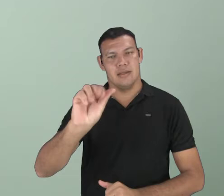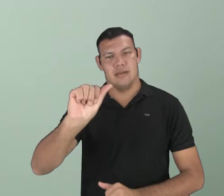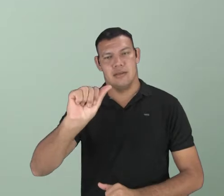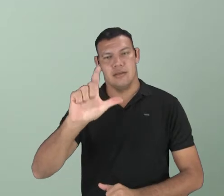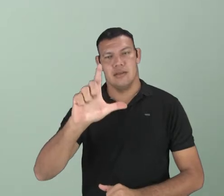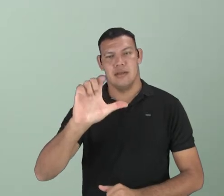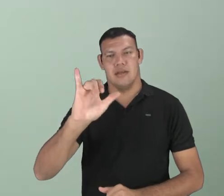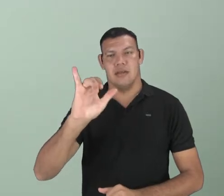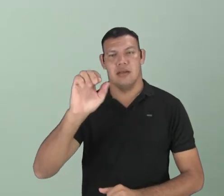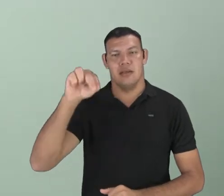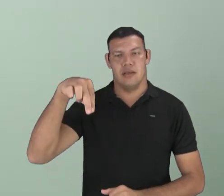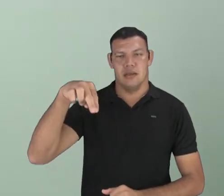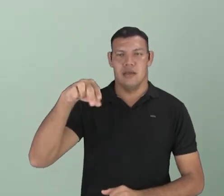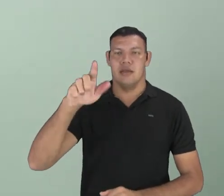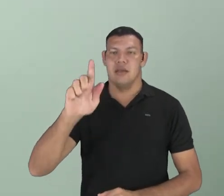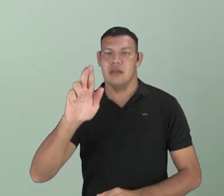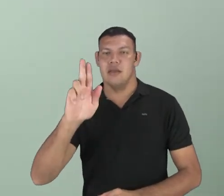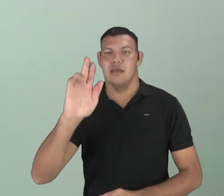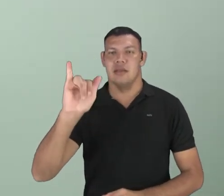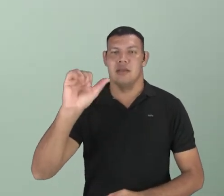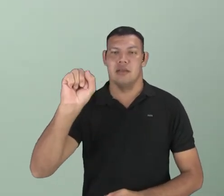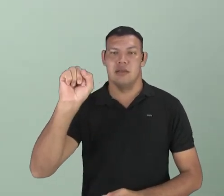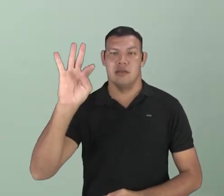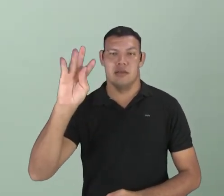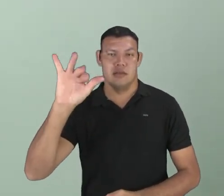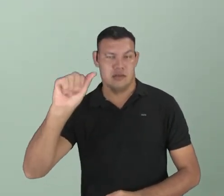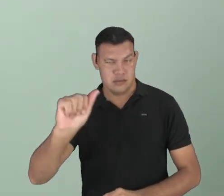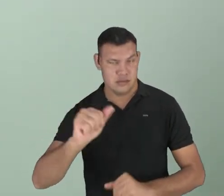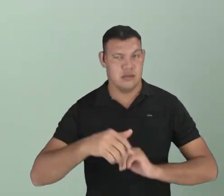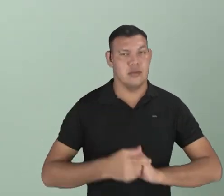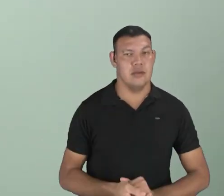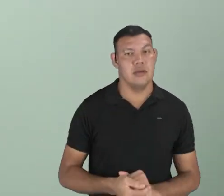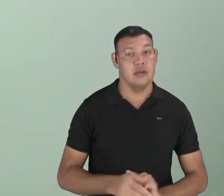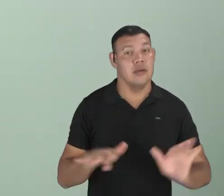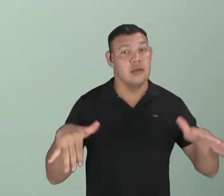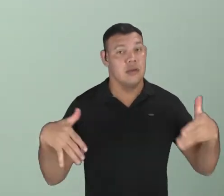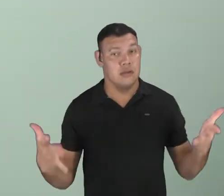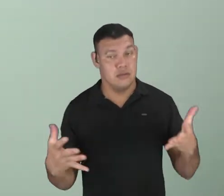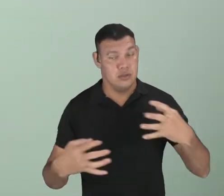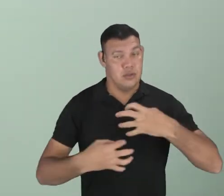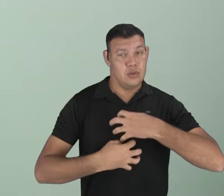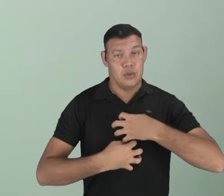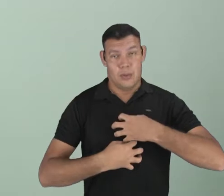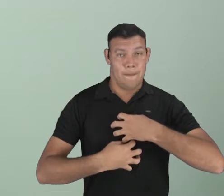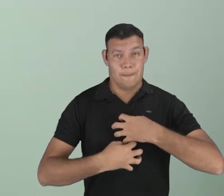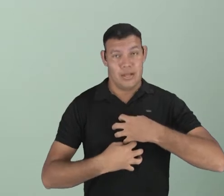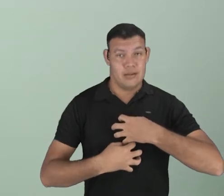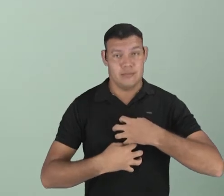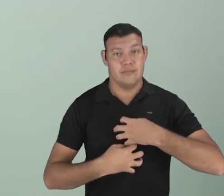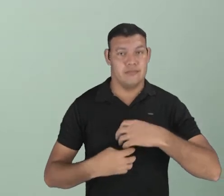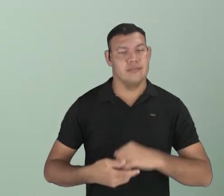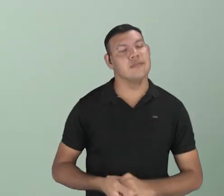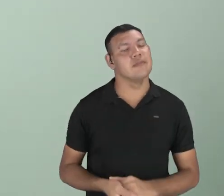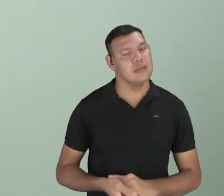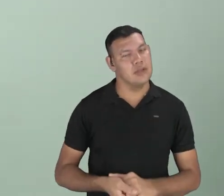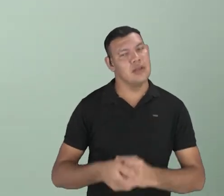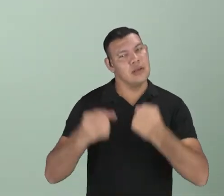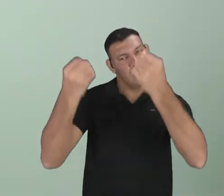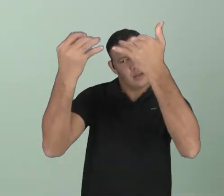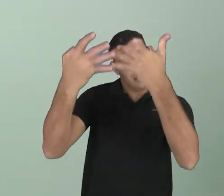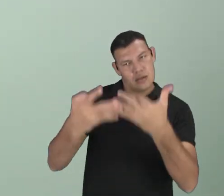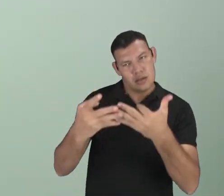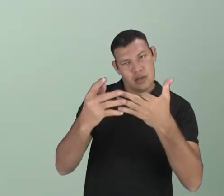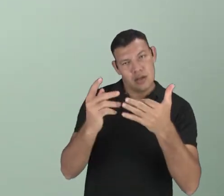metalinguagem ou metalinguística, ok? Vamos lá. Então, essa função, a linguagem vai